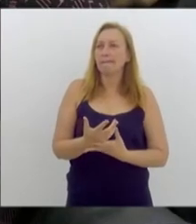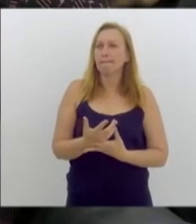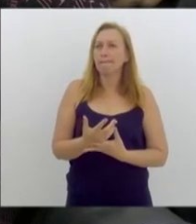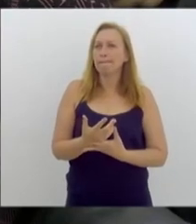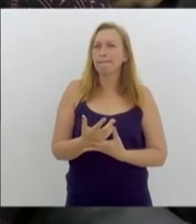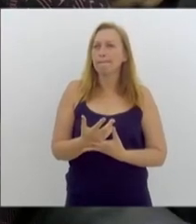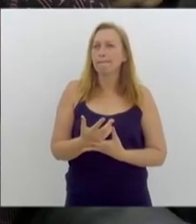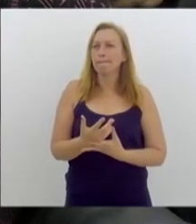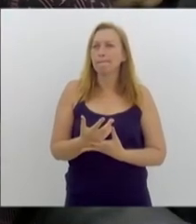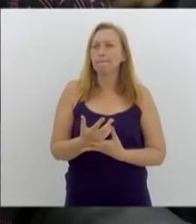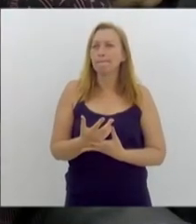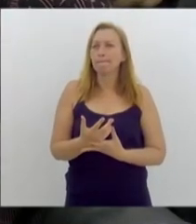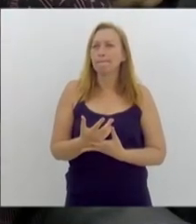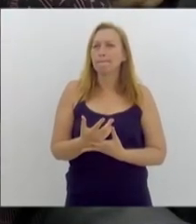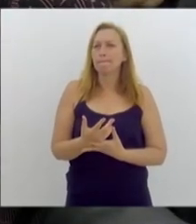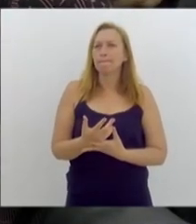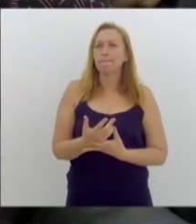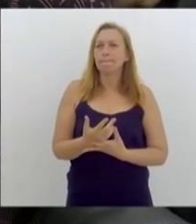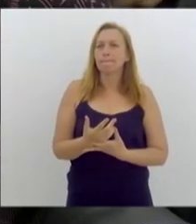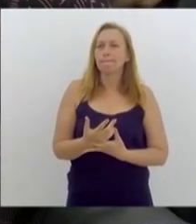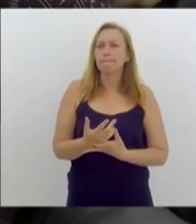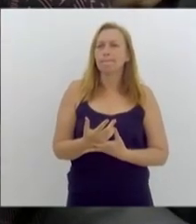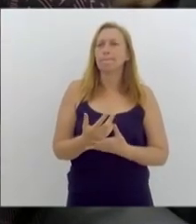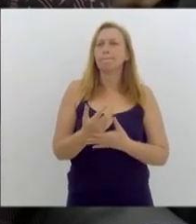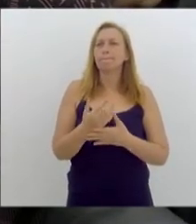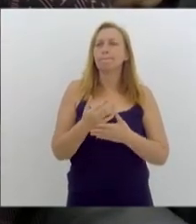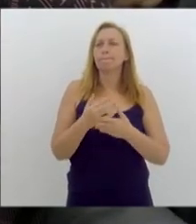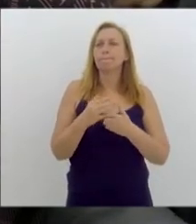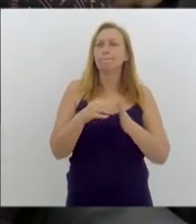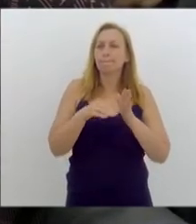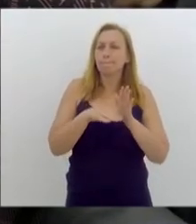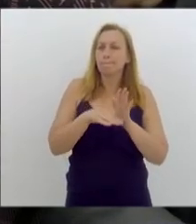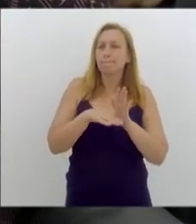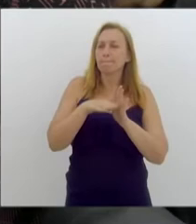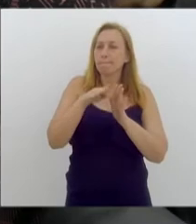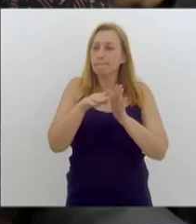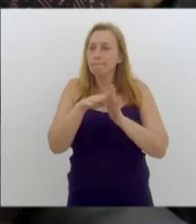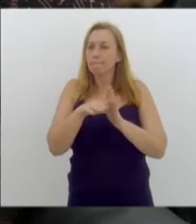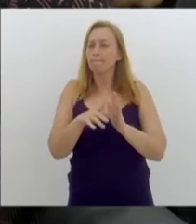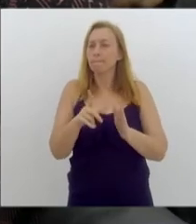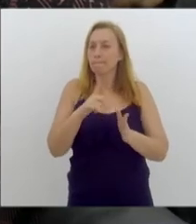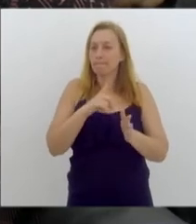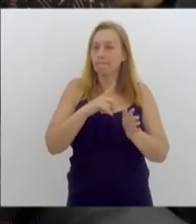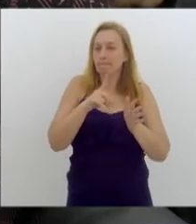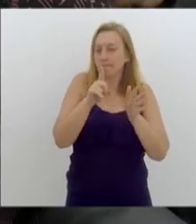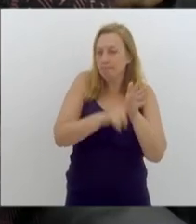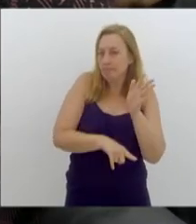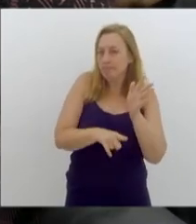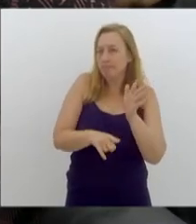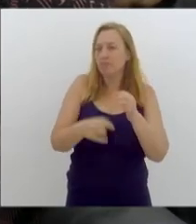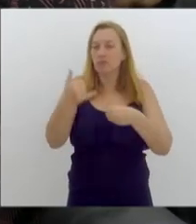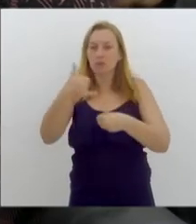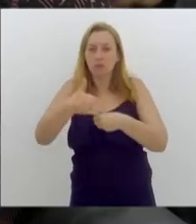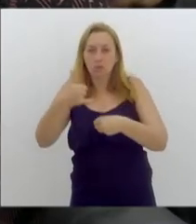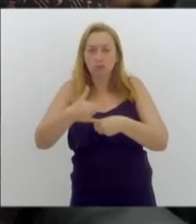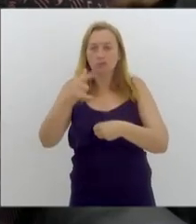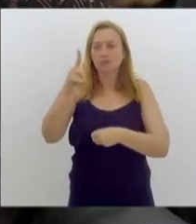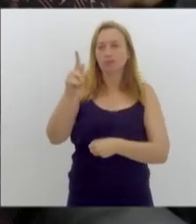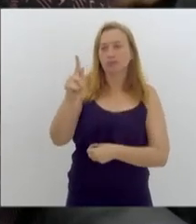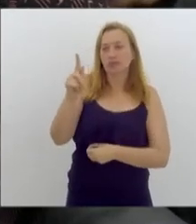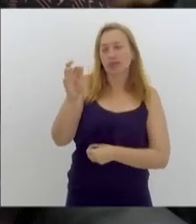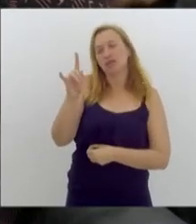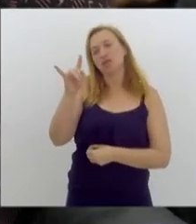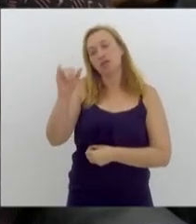fazer isso ainda que tem um nível de redução porque no caso do combustível da gasolina algo